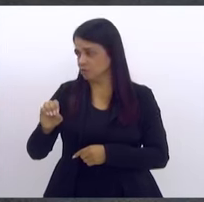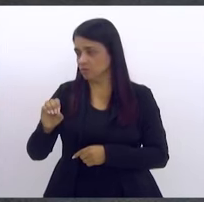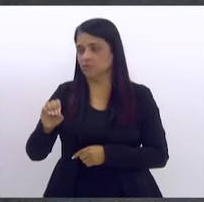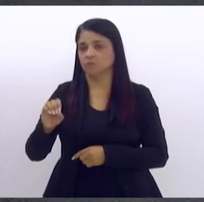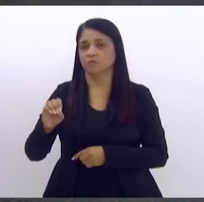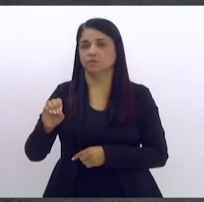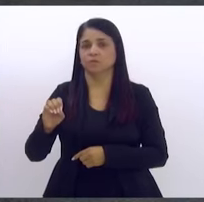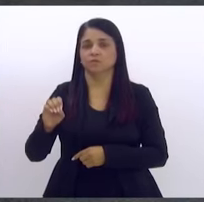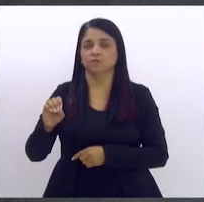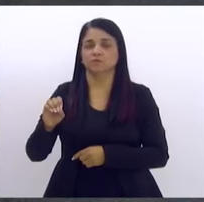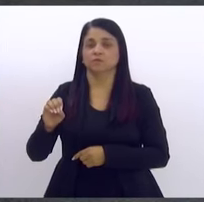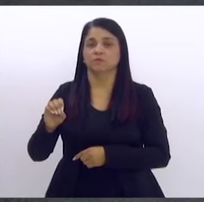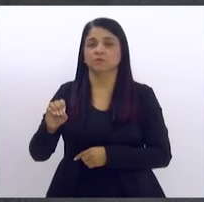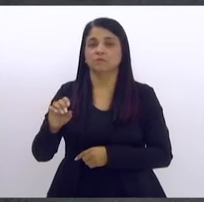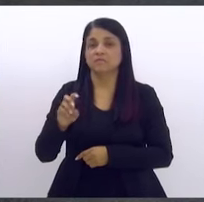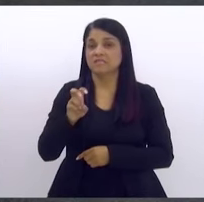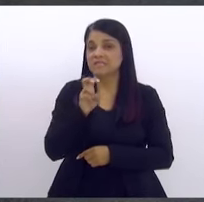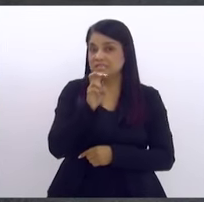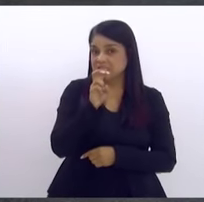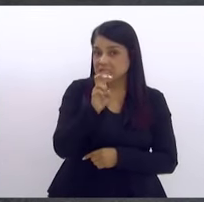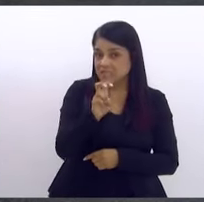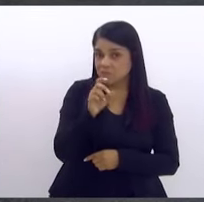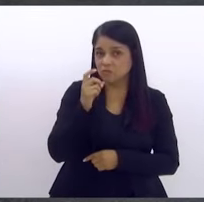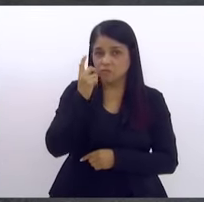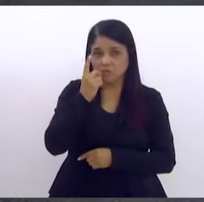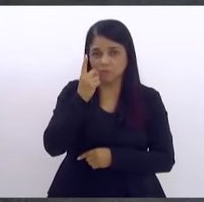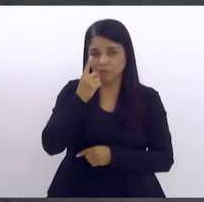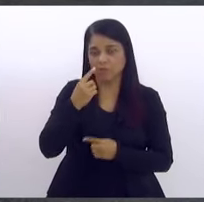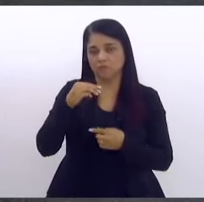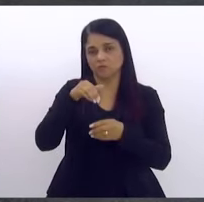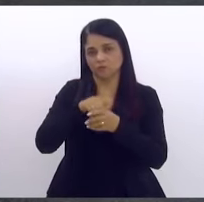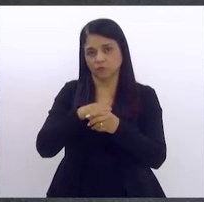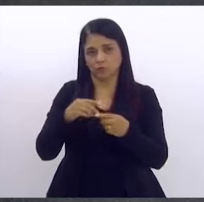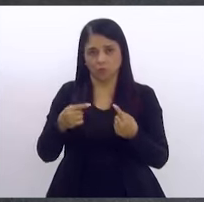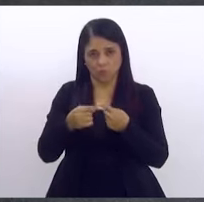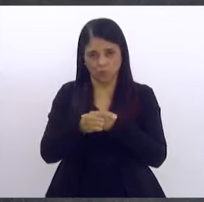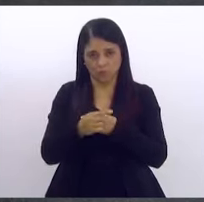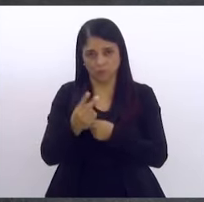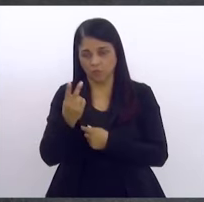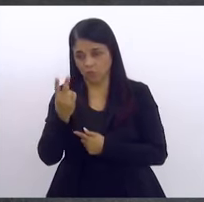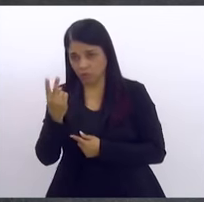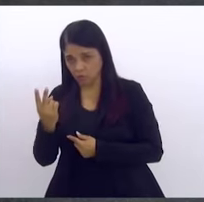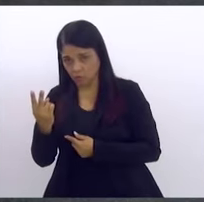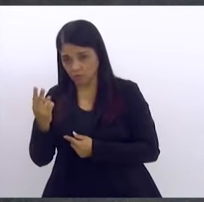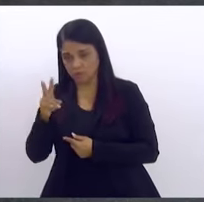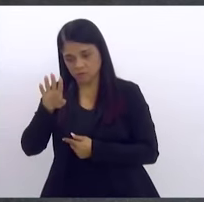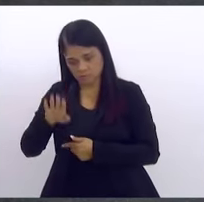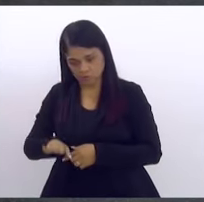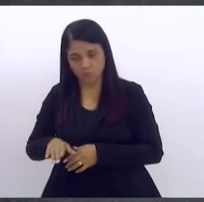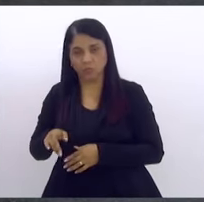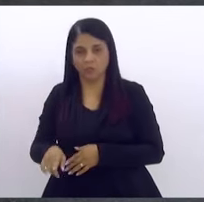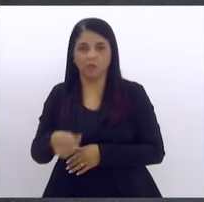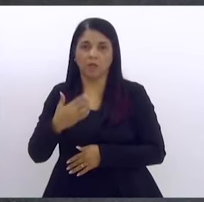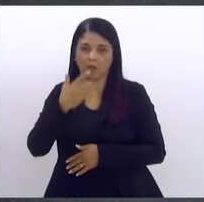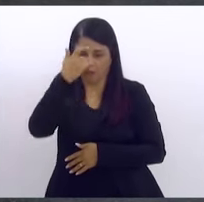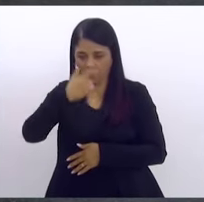5 parlamentares votaram contra. E 2 estão aqui, eu e a Lucinha.